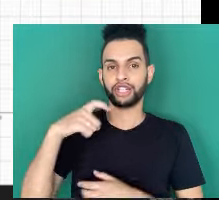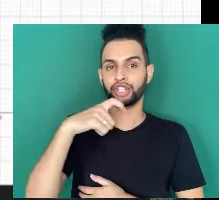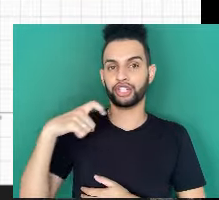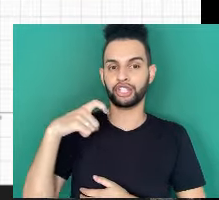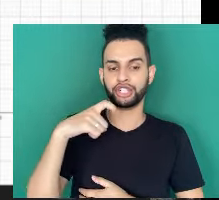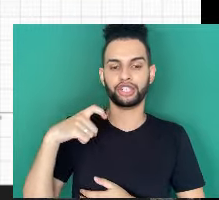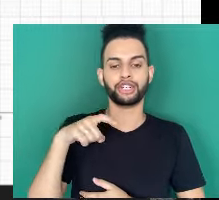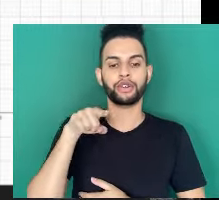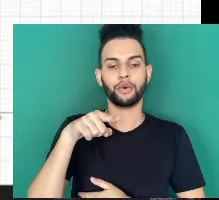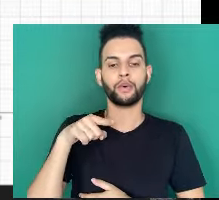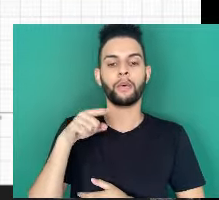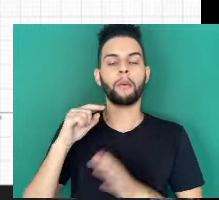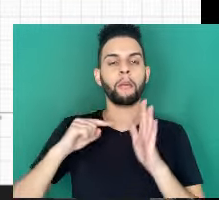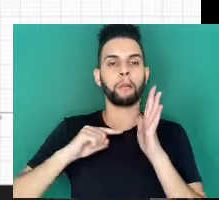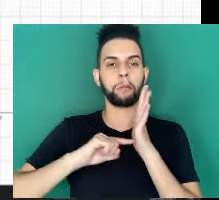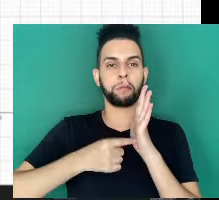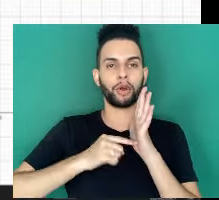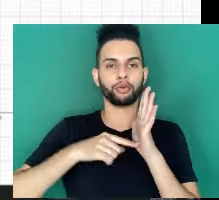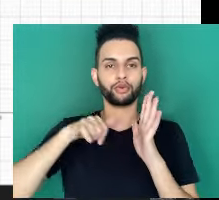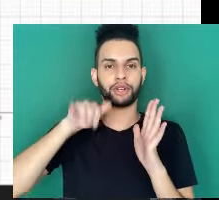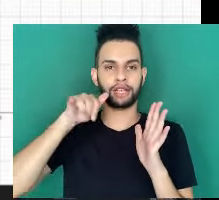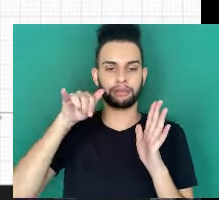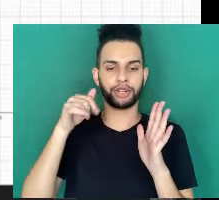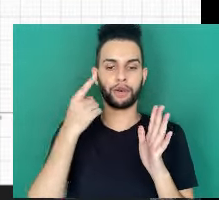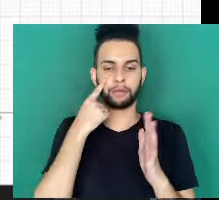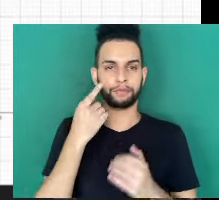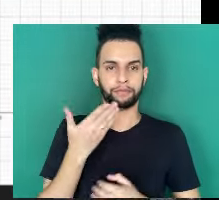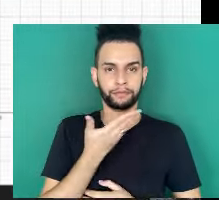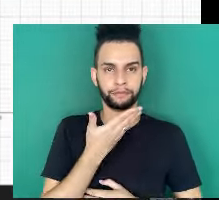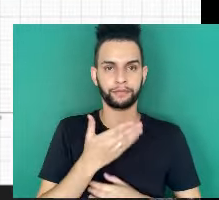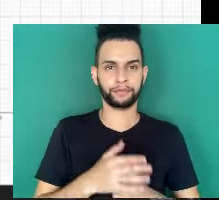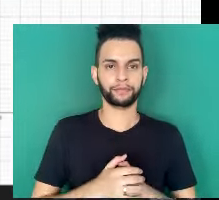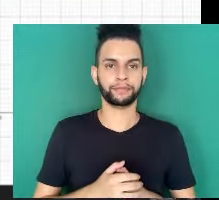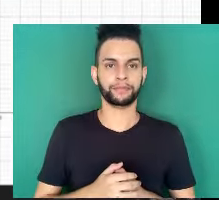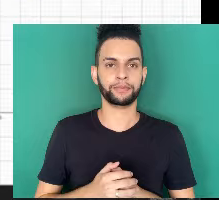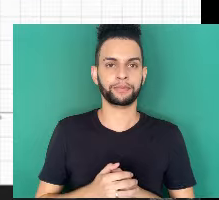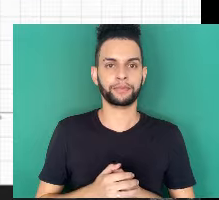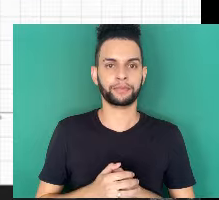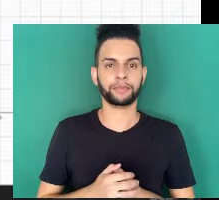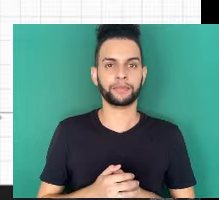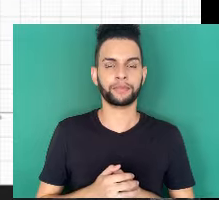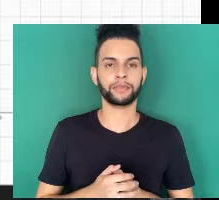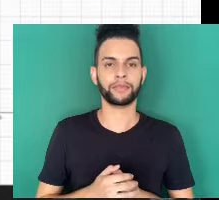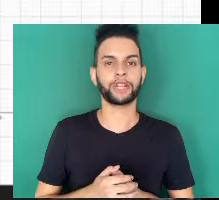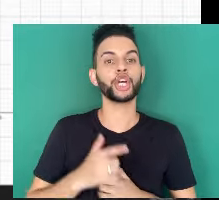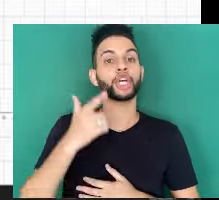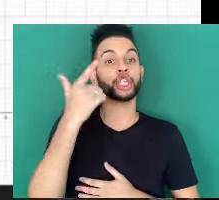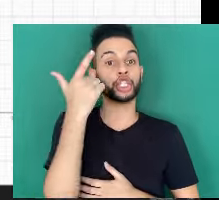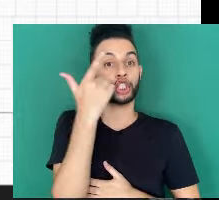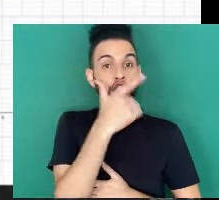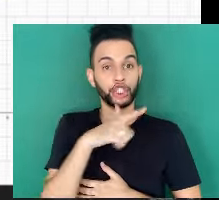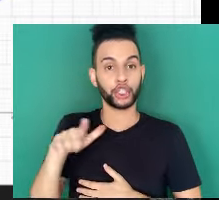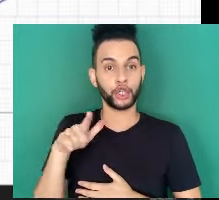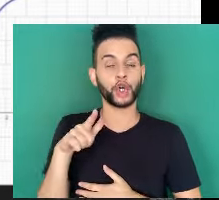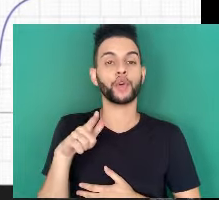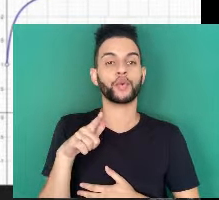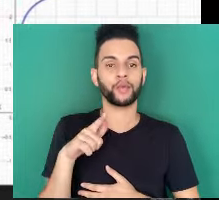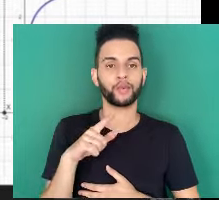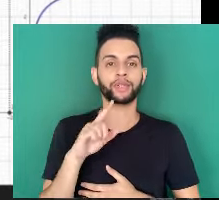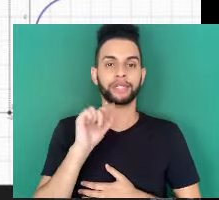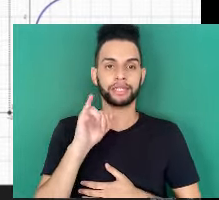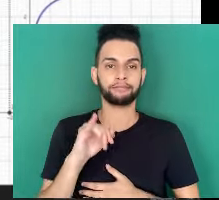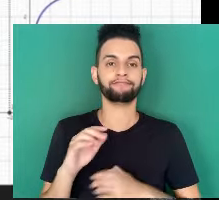indicado por esse ponto y aqui. Bom, novamente, se você for andando